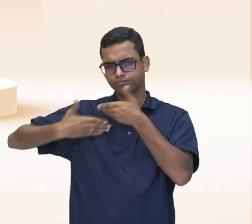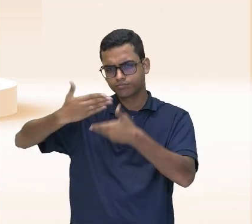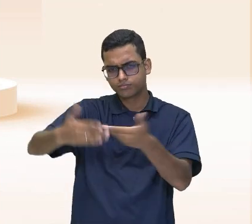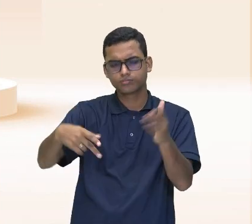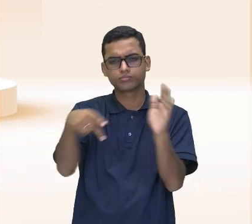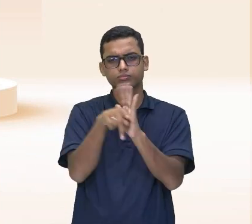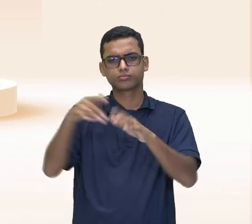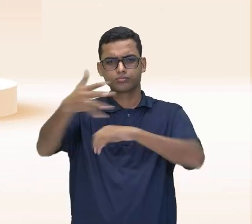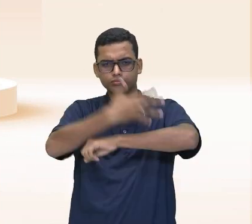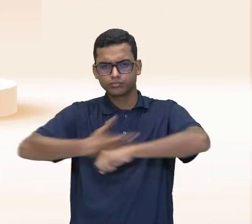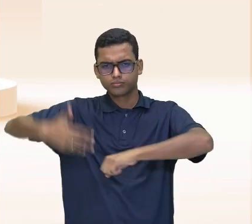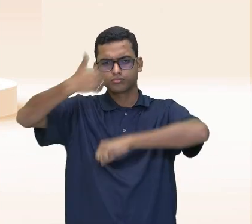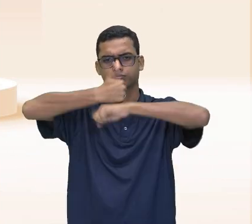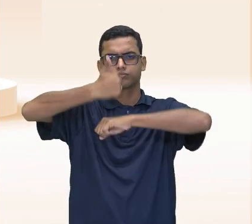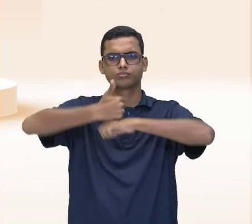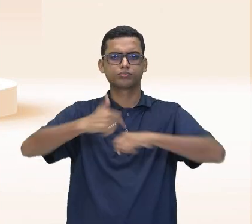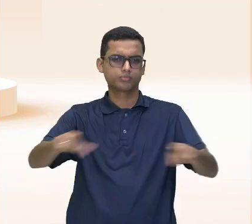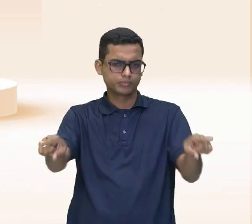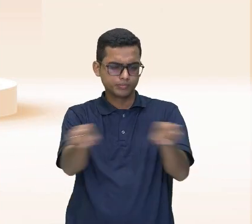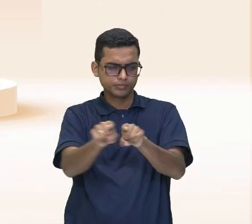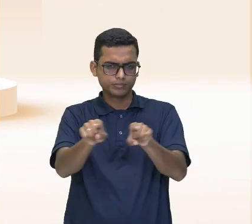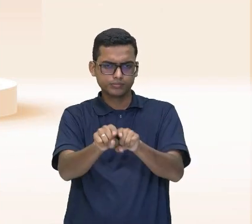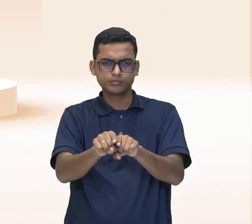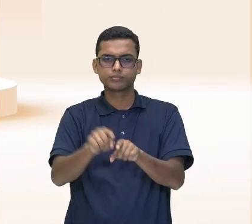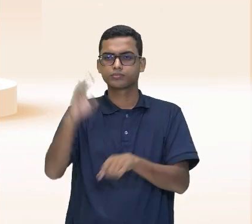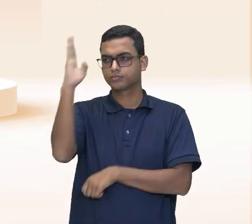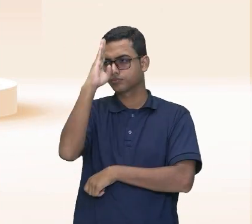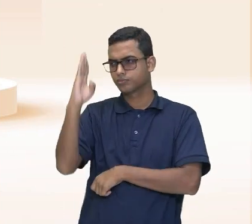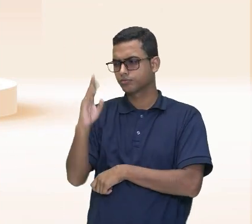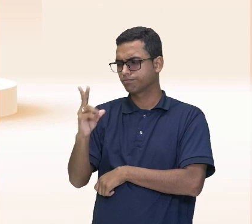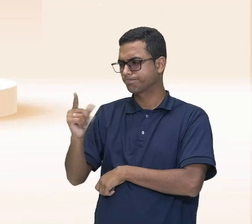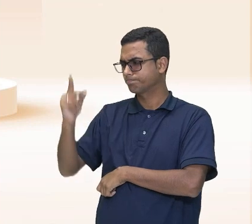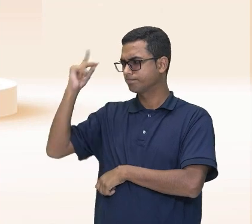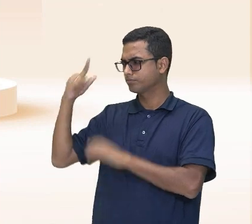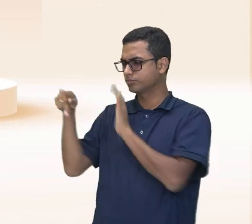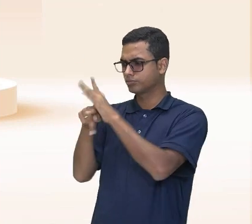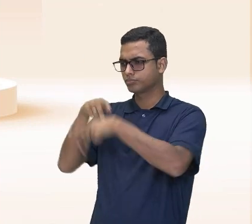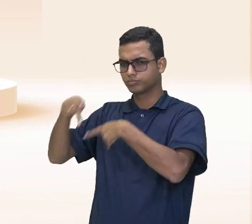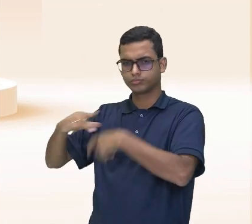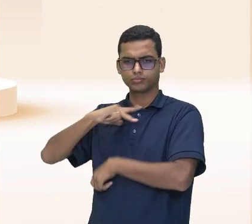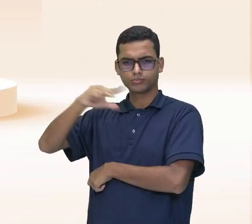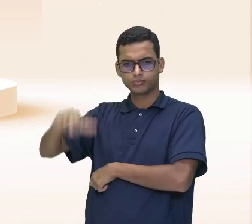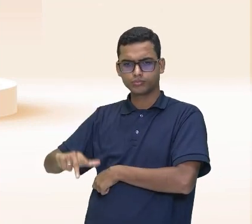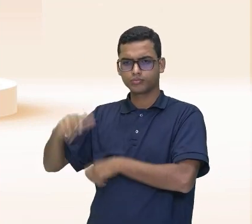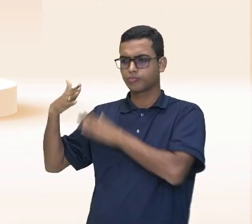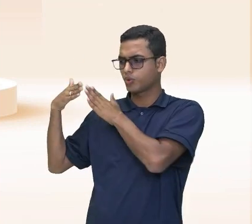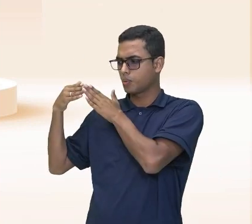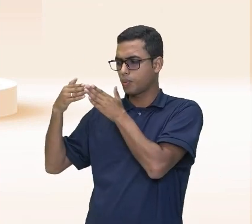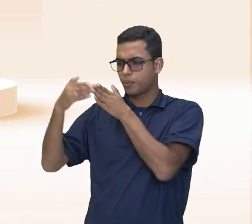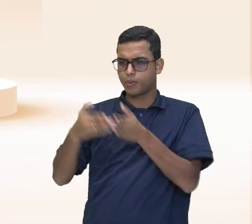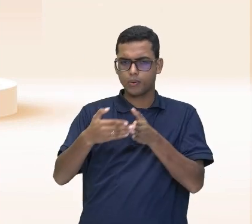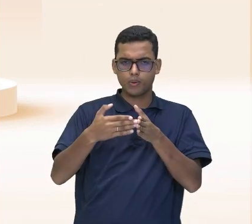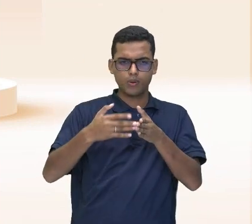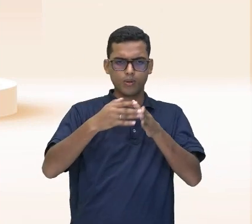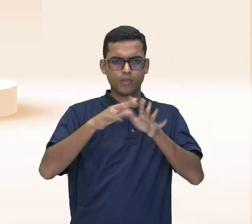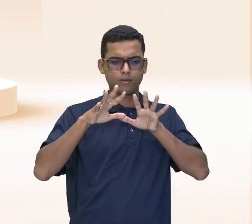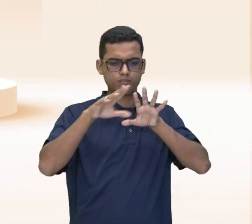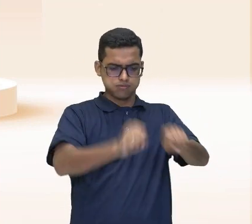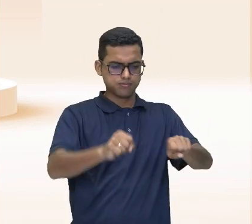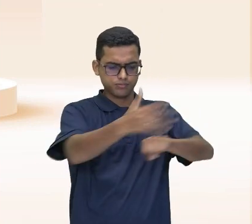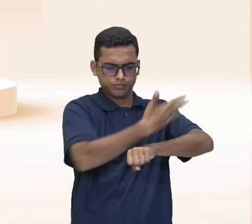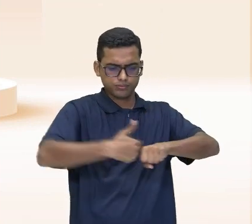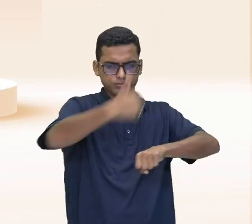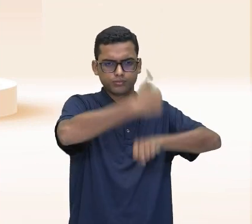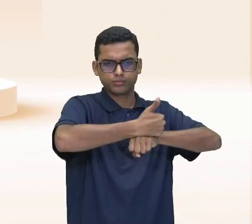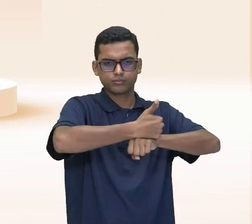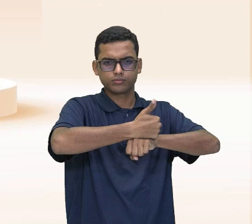e exploração, né, o Brasil foi invadido, né, pelos povos europeus, mas desde lá